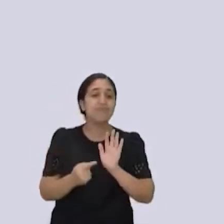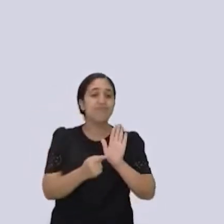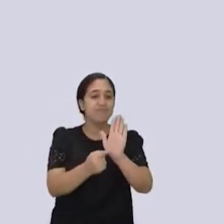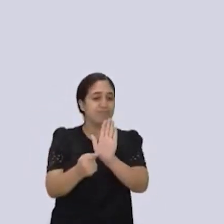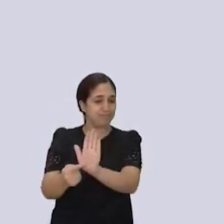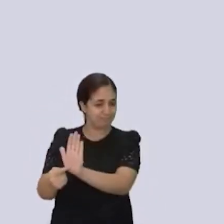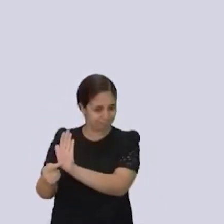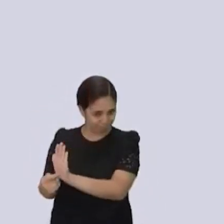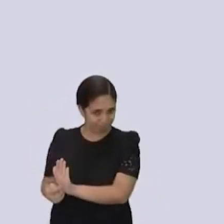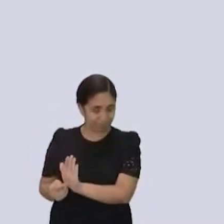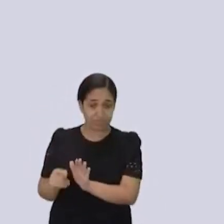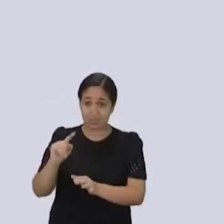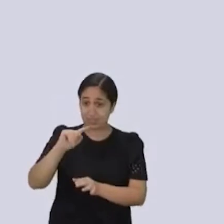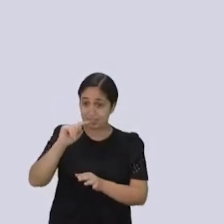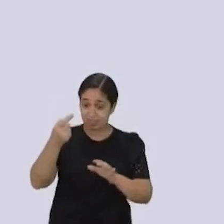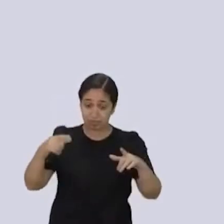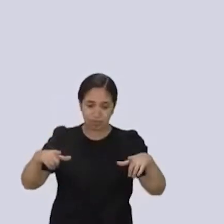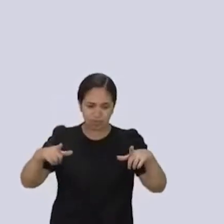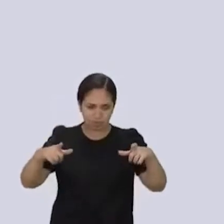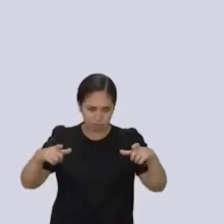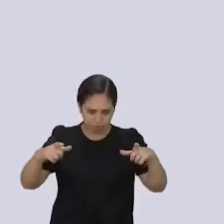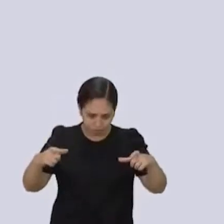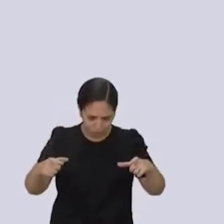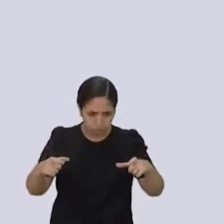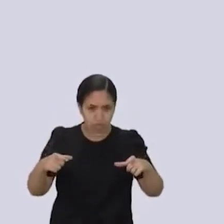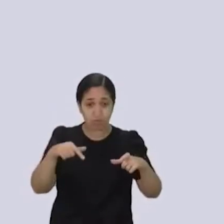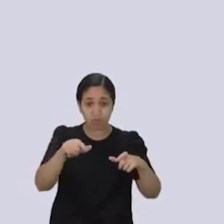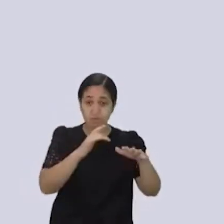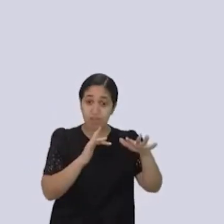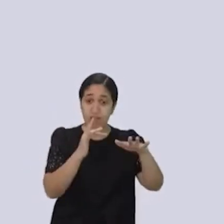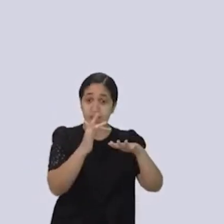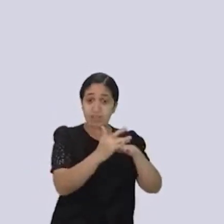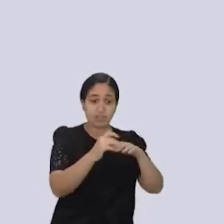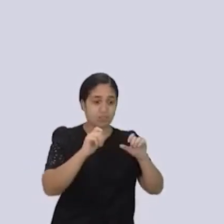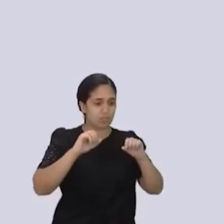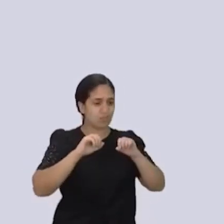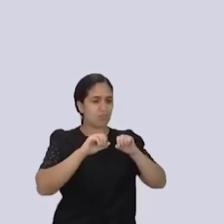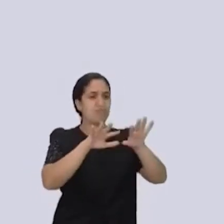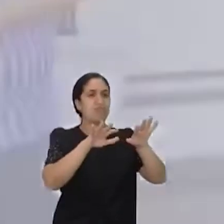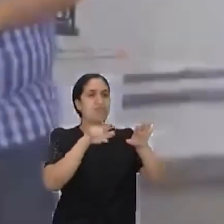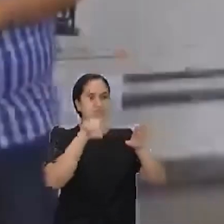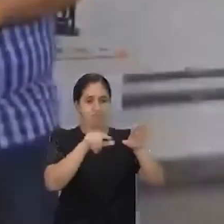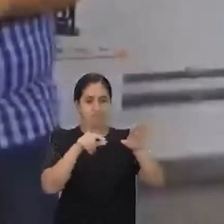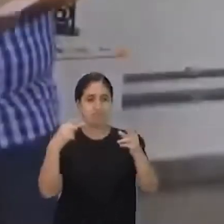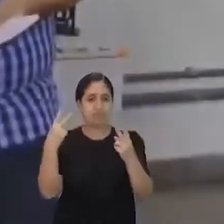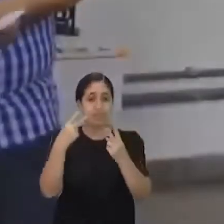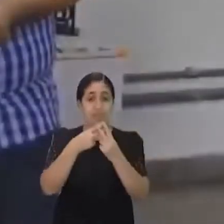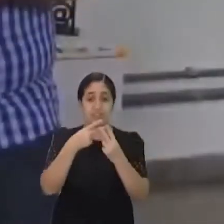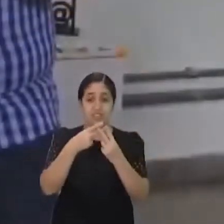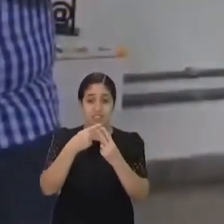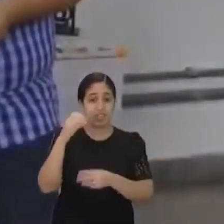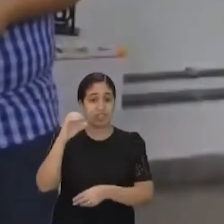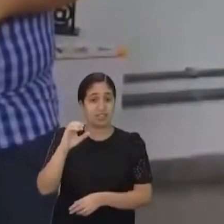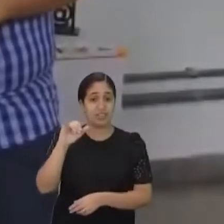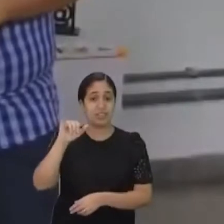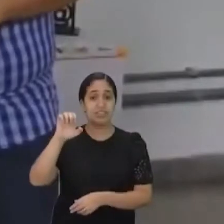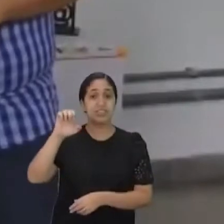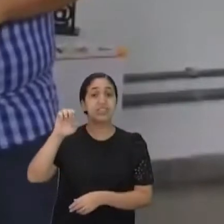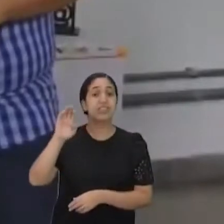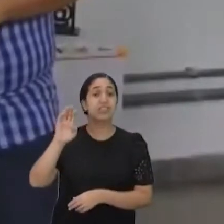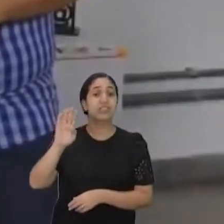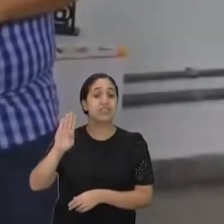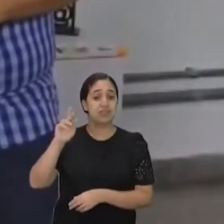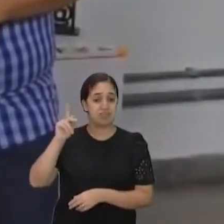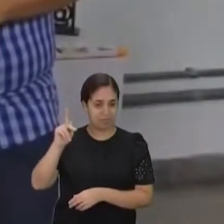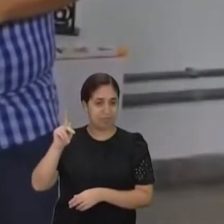escolheram, tá certo? Depois você tira uma foto, vai lá na sua rede social, sobe a foto, né? E coloca a